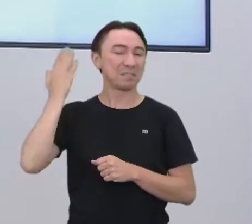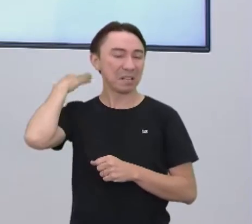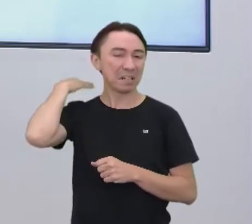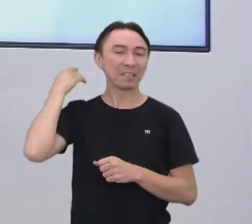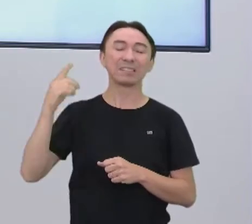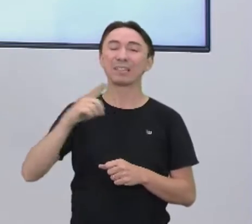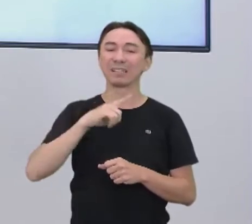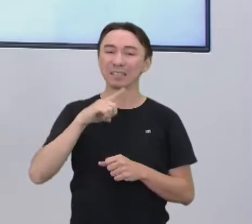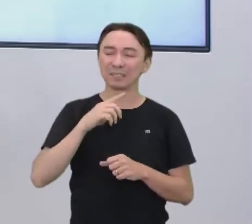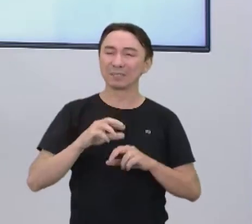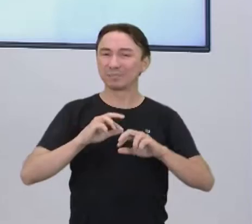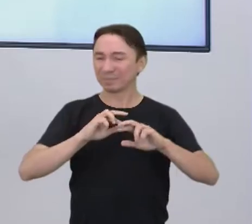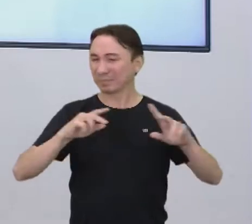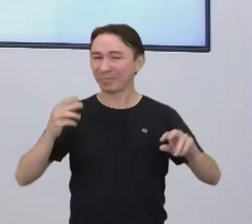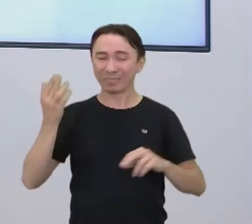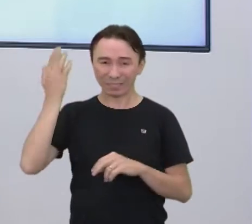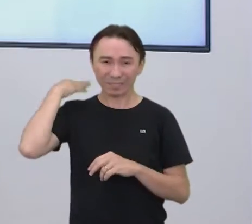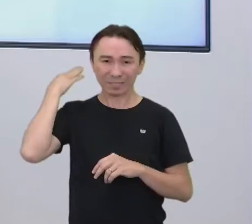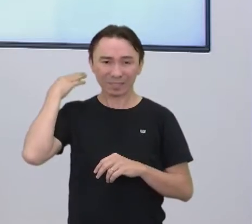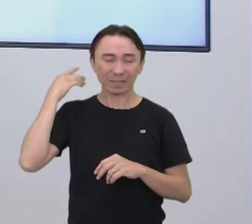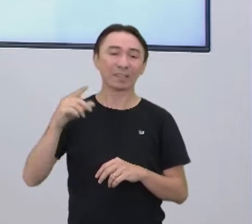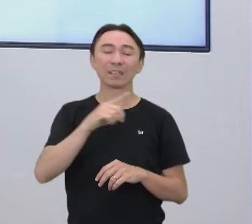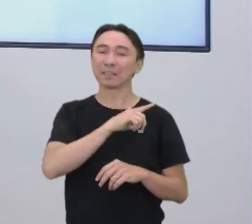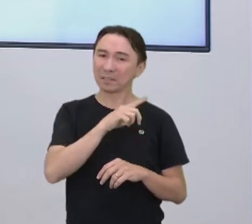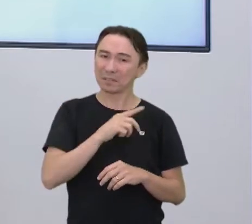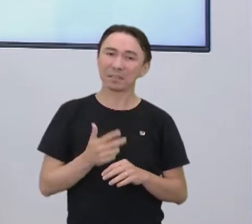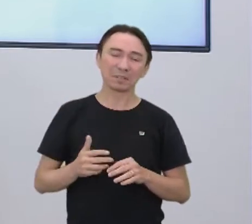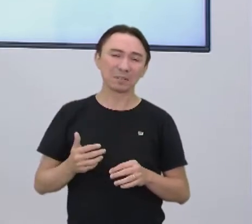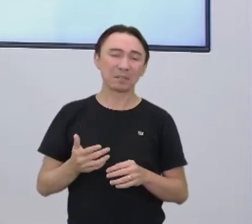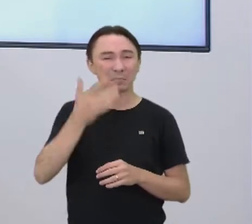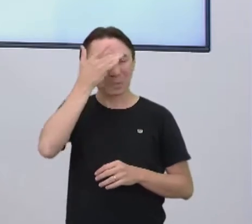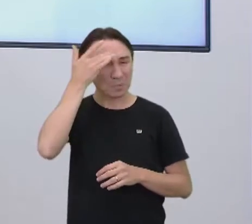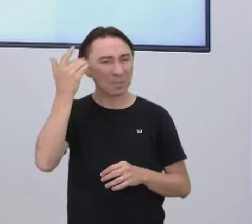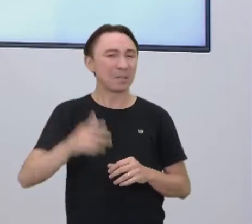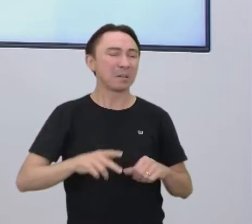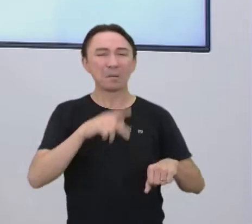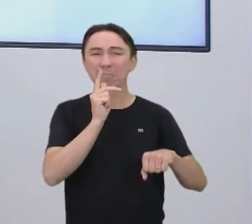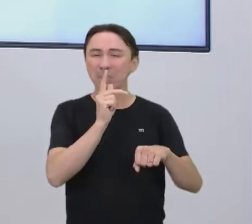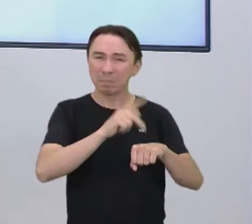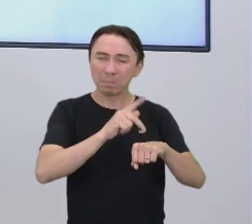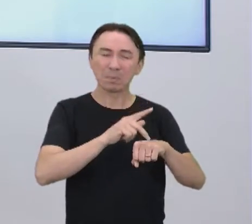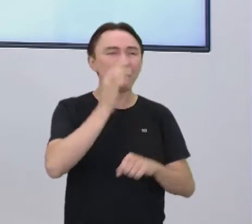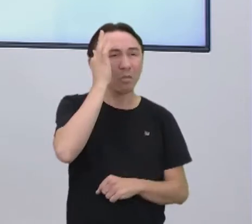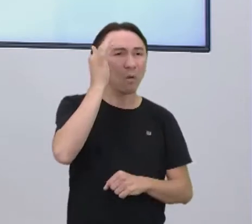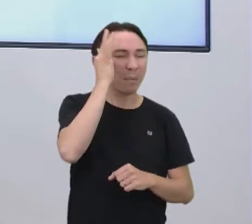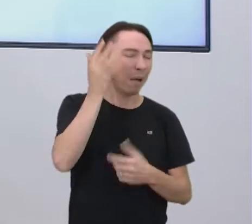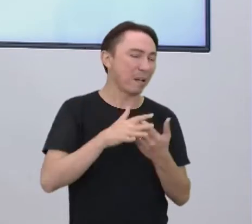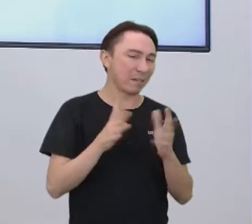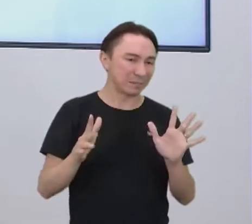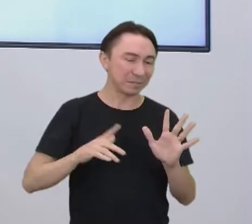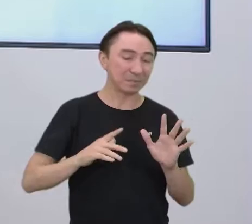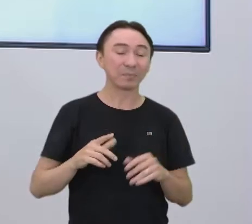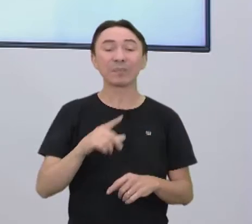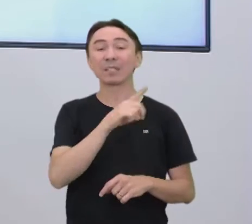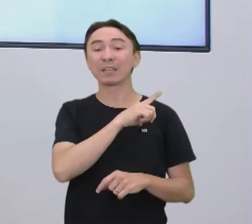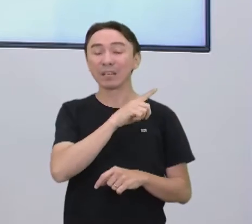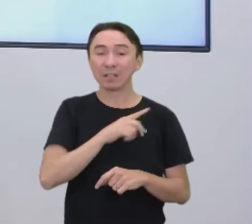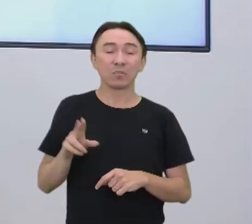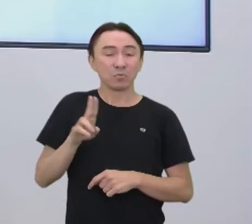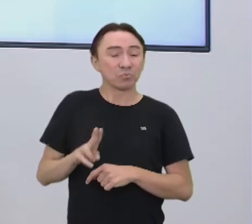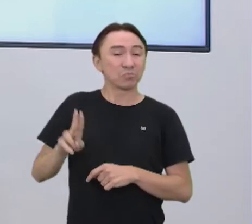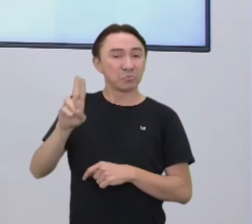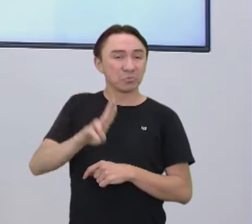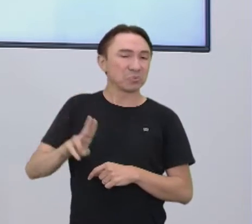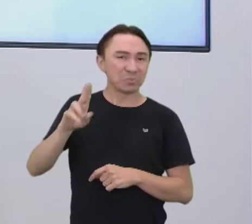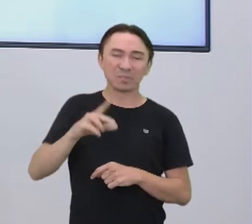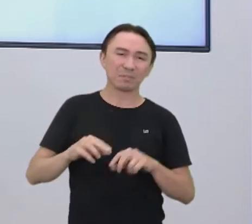é só viagem de Harry Potter, existia mesmo esse movimento pela pedra filosofal, os alquimistas, eles utilizaram muitos desses materiais, como